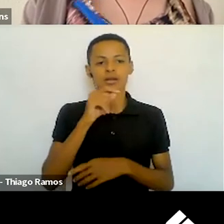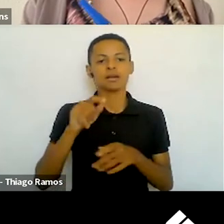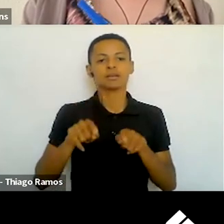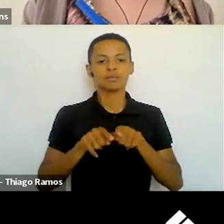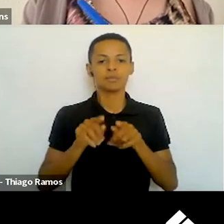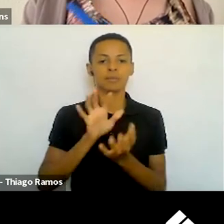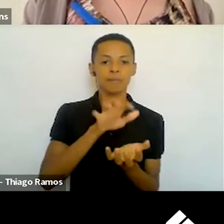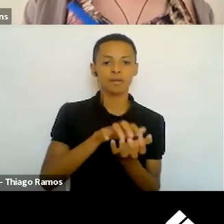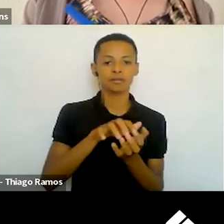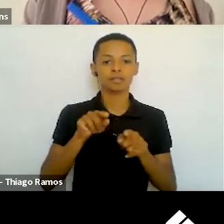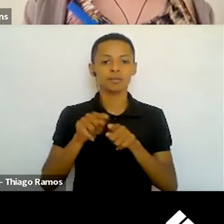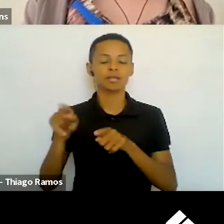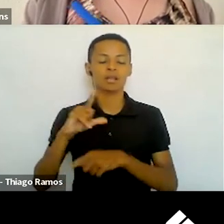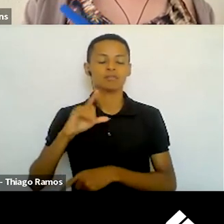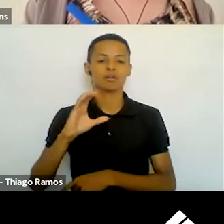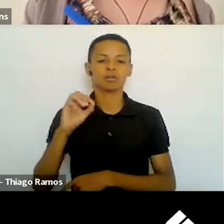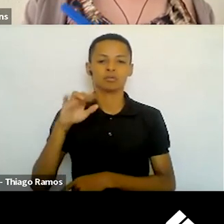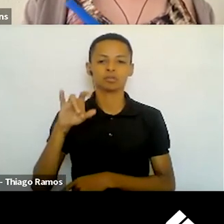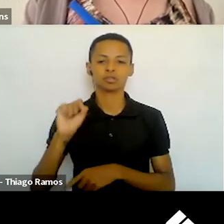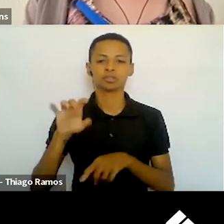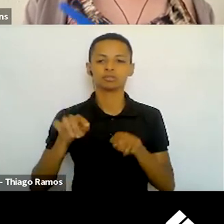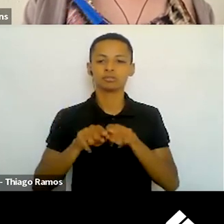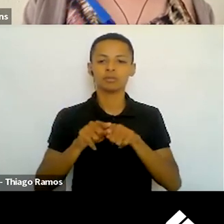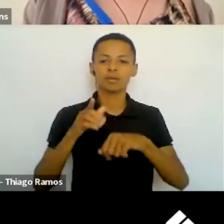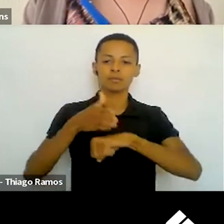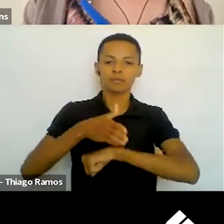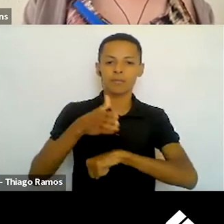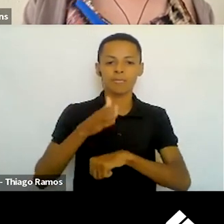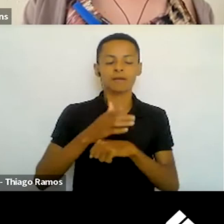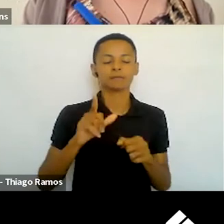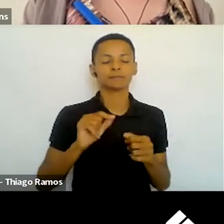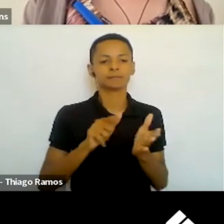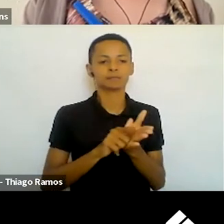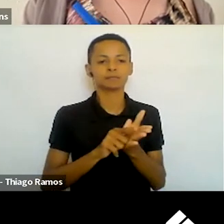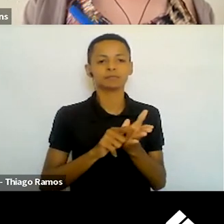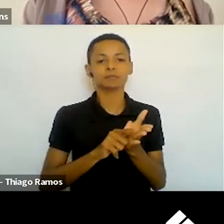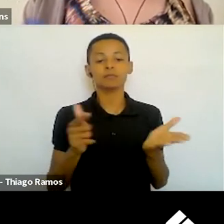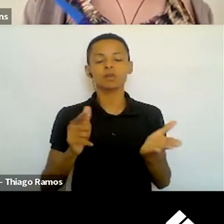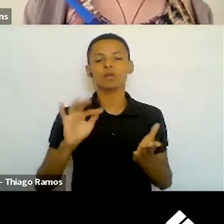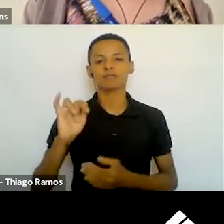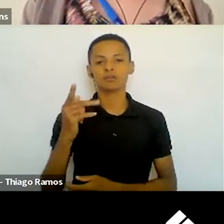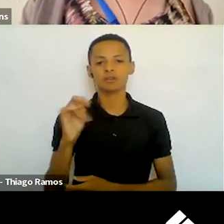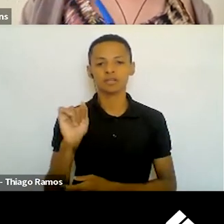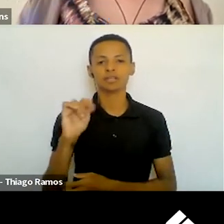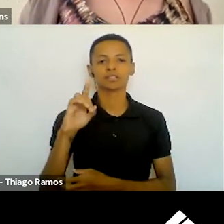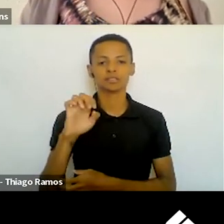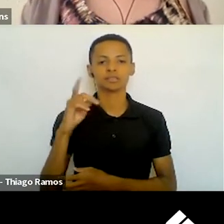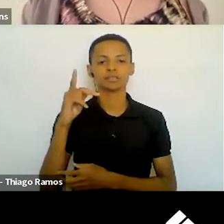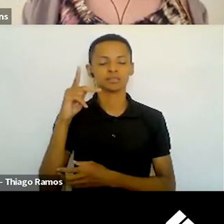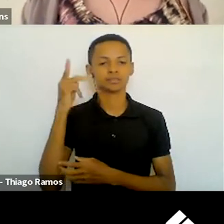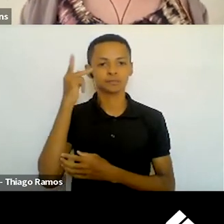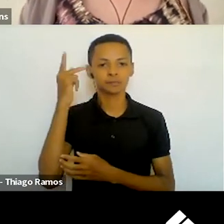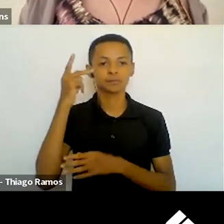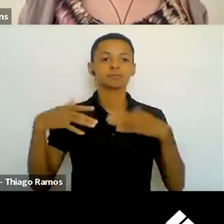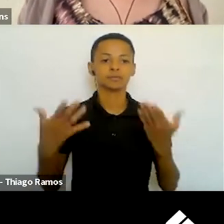Intercept Brasil e tem publicado vários artigos na Folha de São Paulo e na revista Continente. And last but not